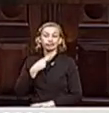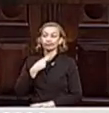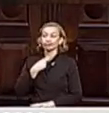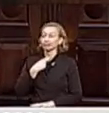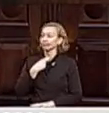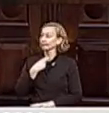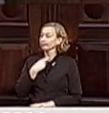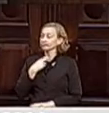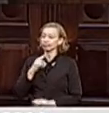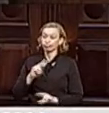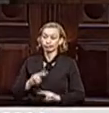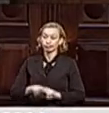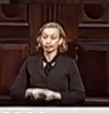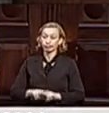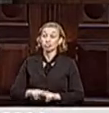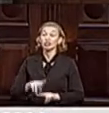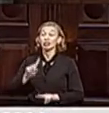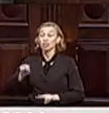prisão.